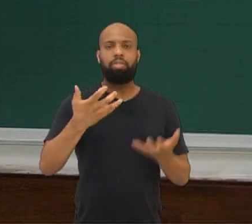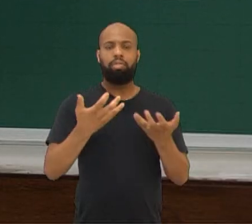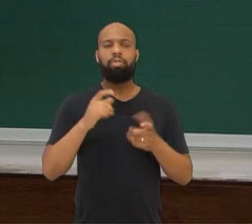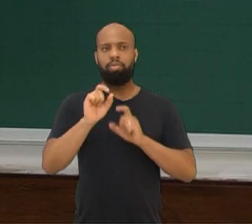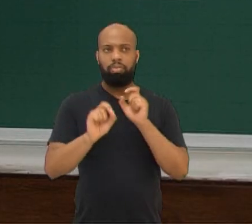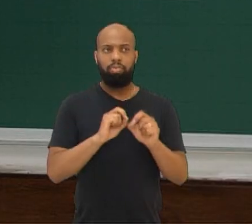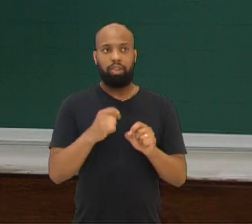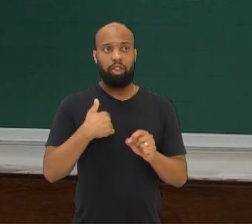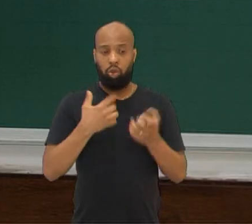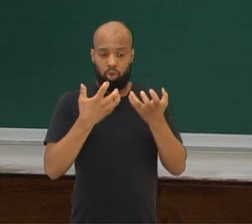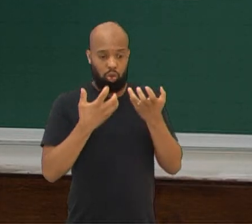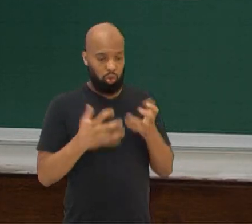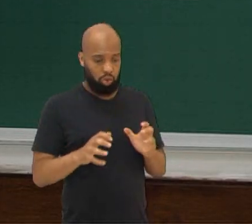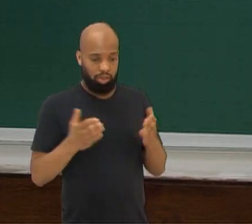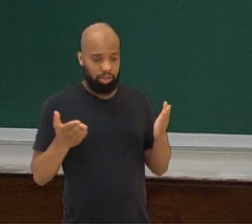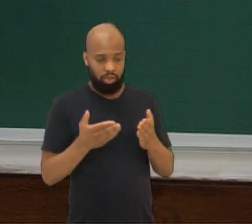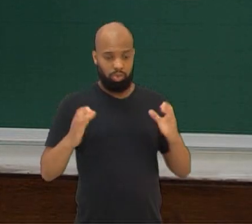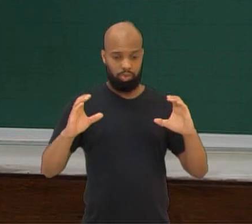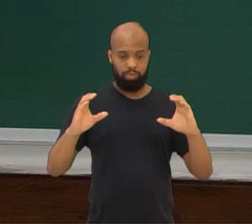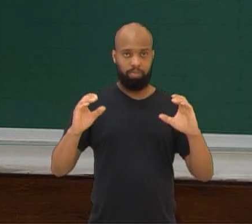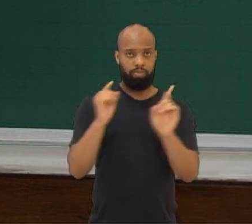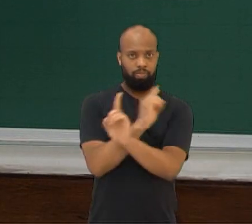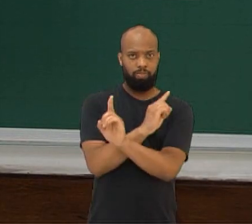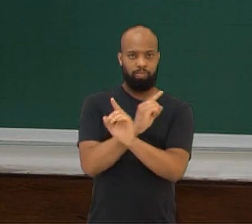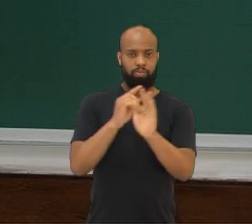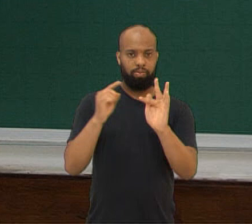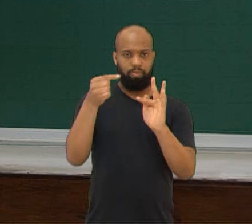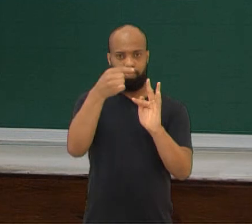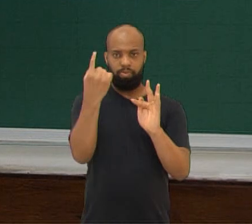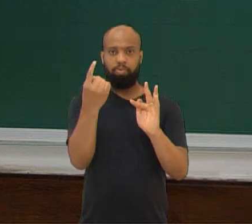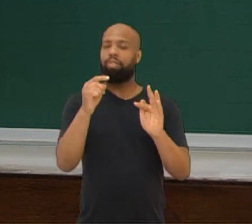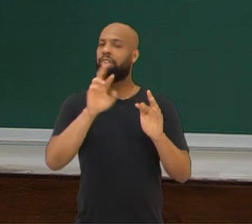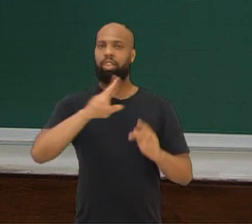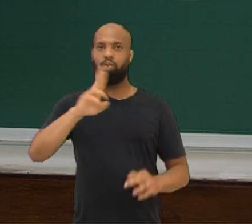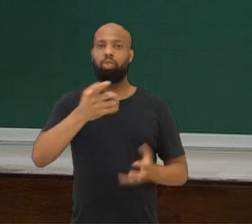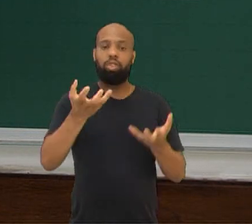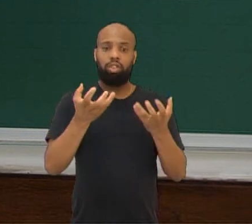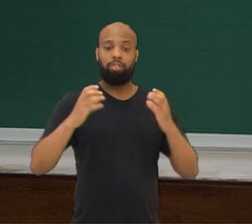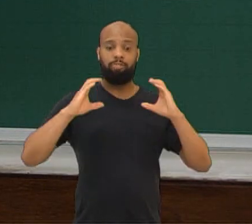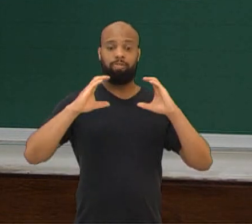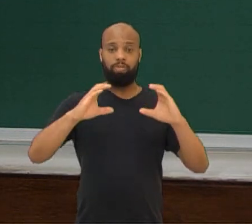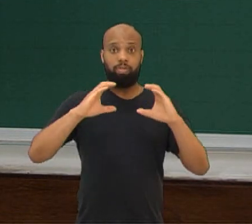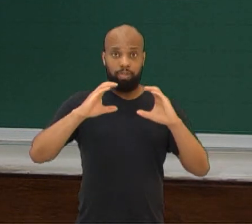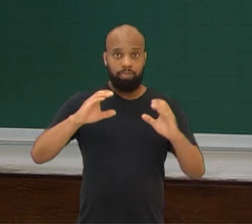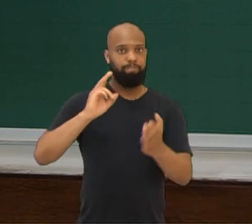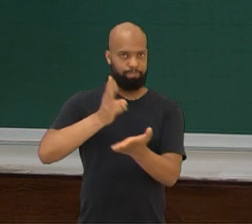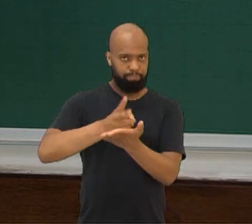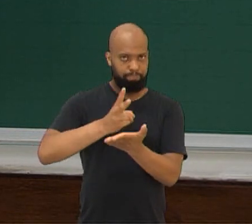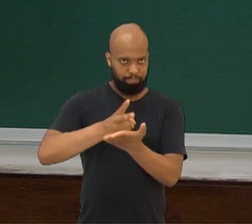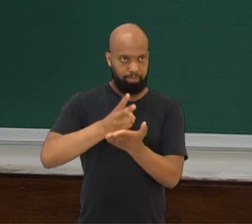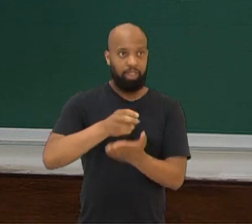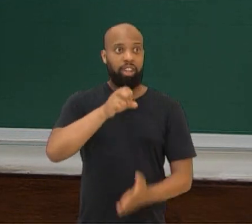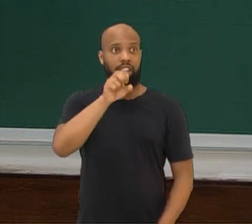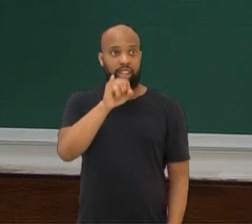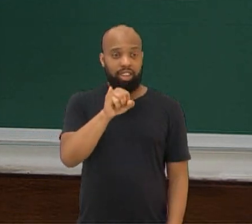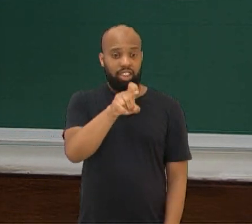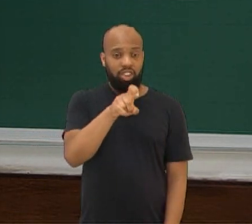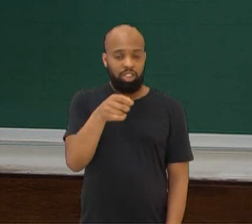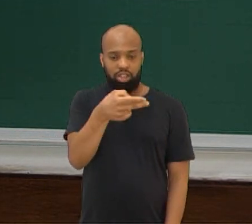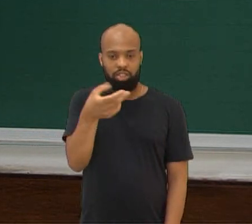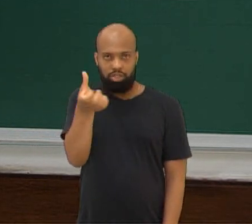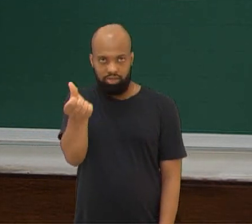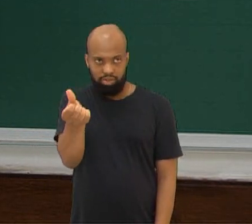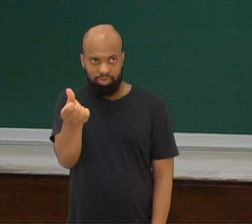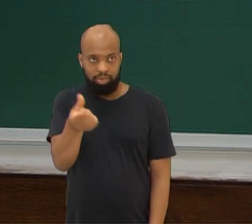agora? Eu não quero mais a função inversa. Eu quero agora a função quando x vale 6. Essa